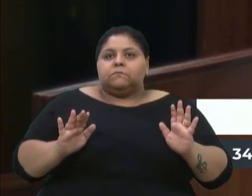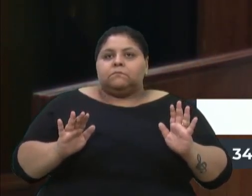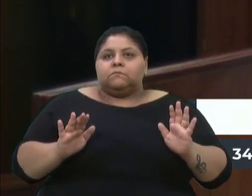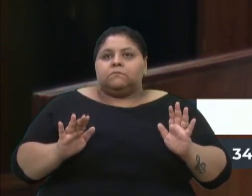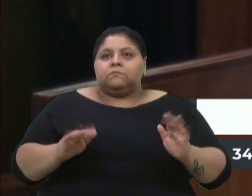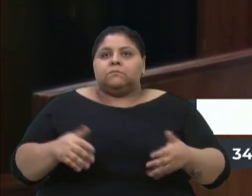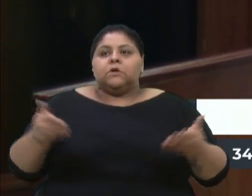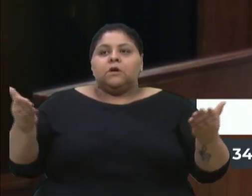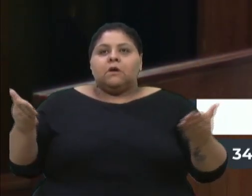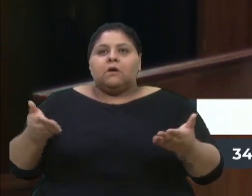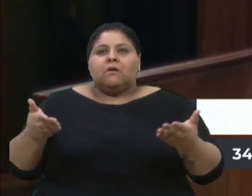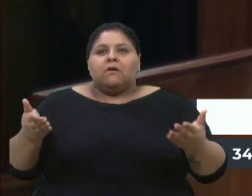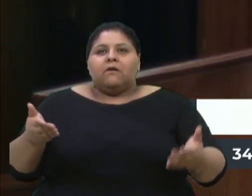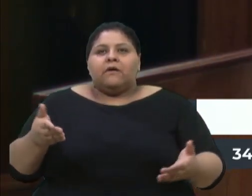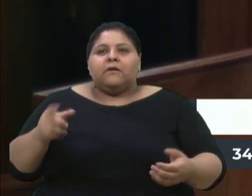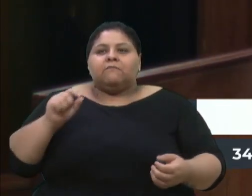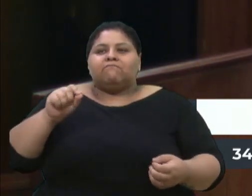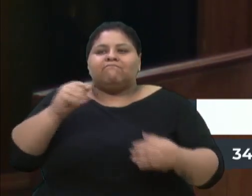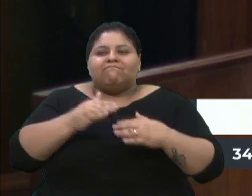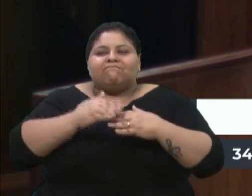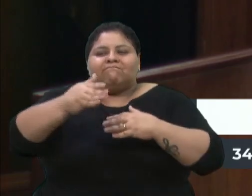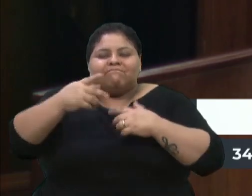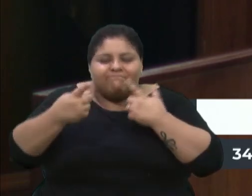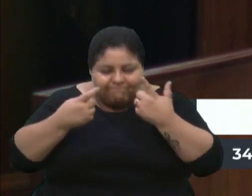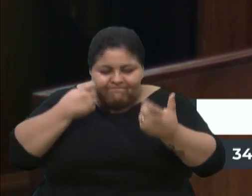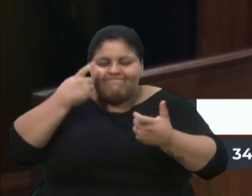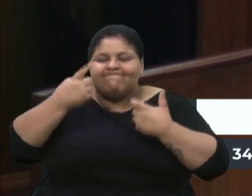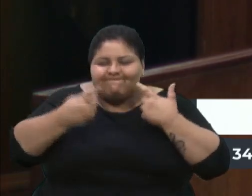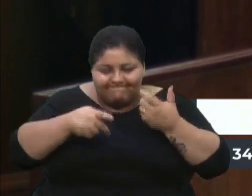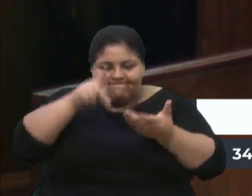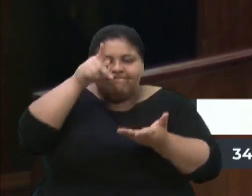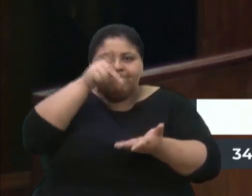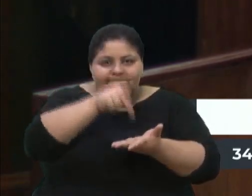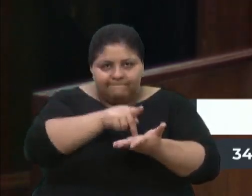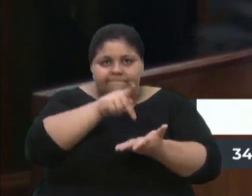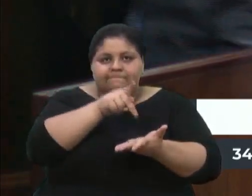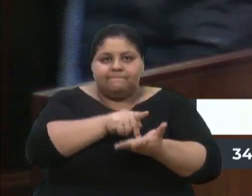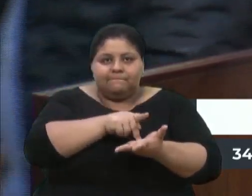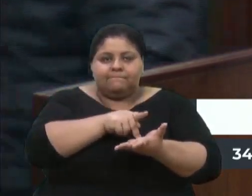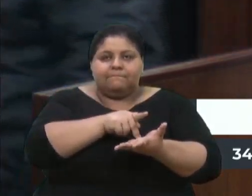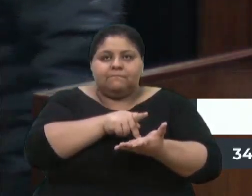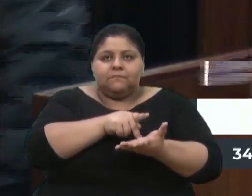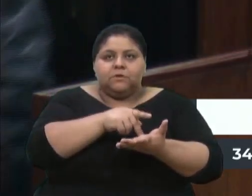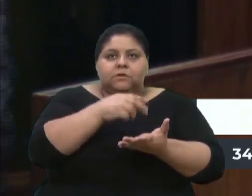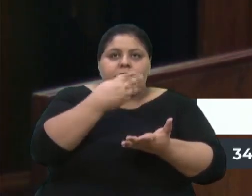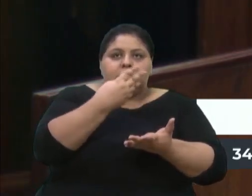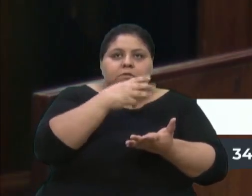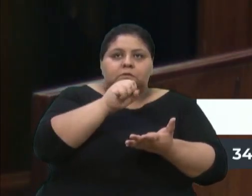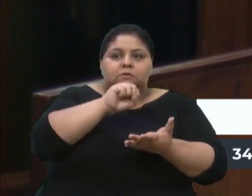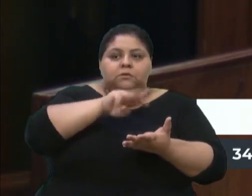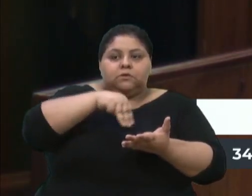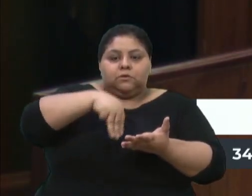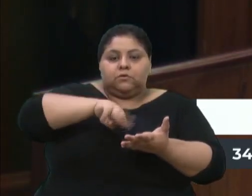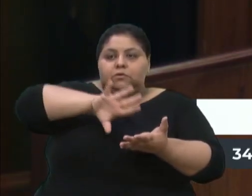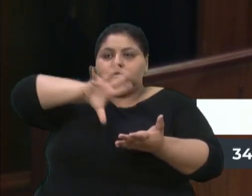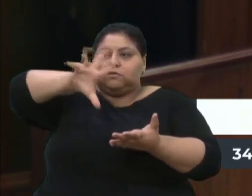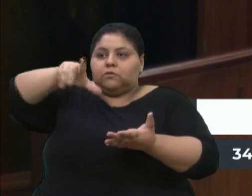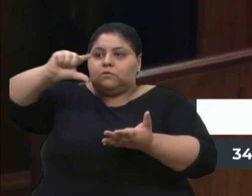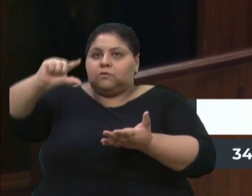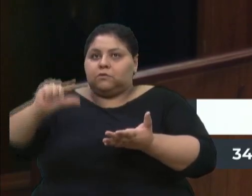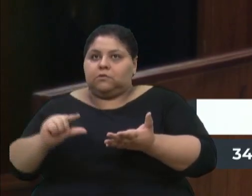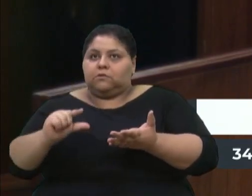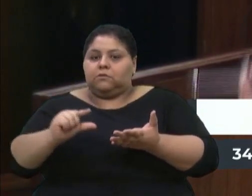Agora, o que mais me preocupa mesmo, com 38 milhões a menos, é a